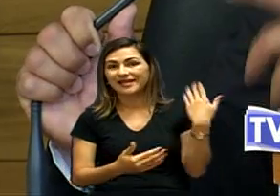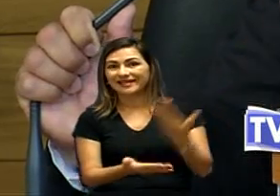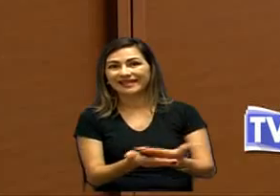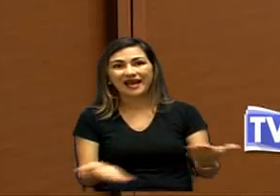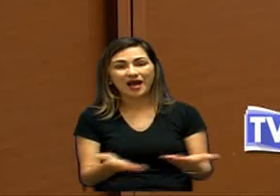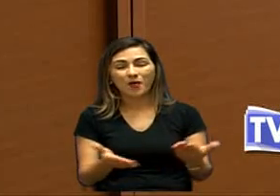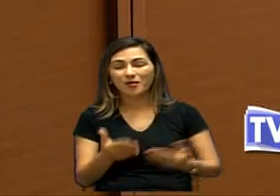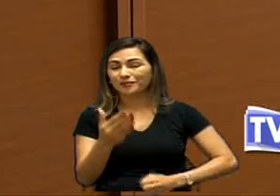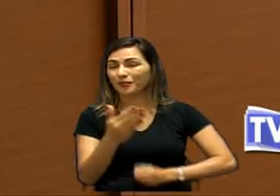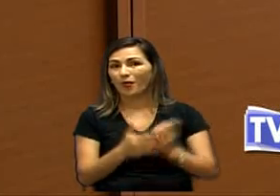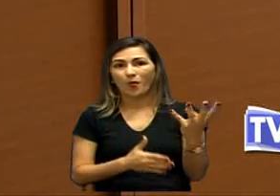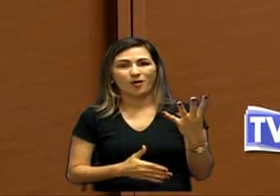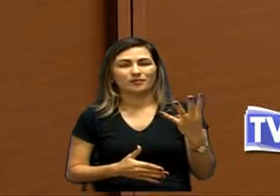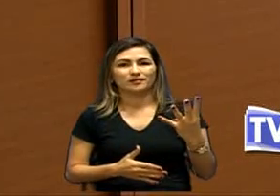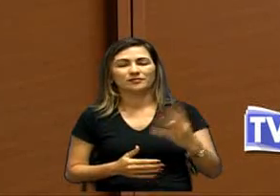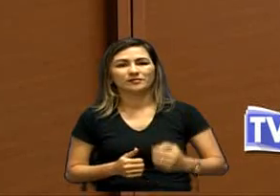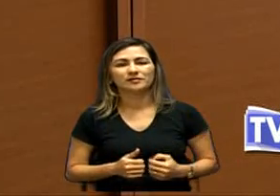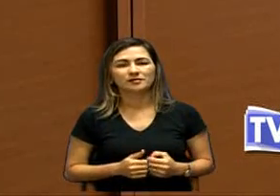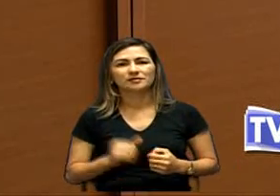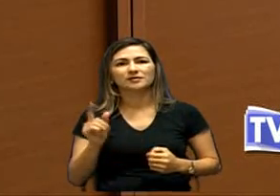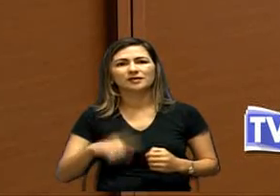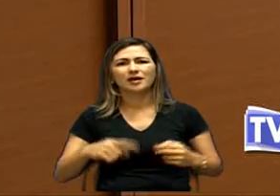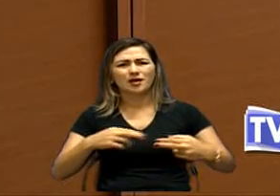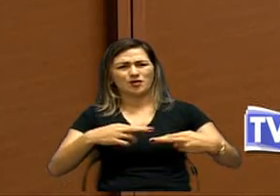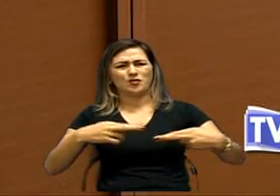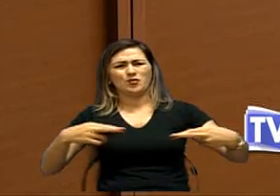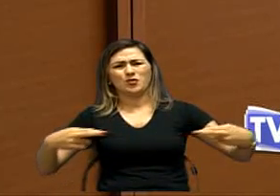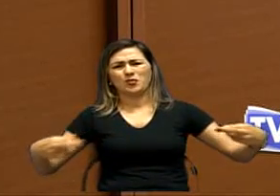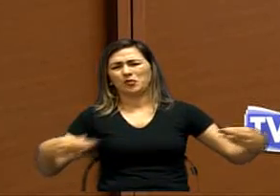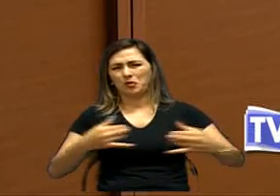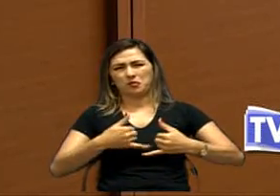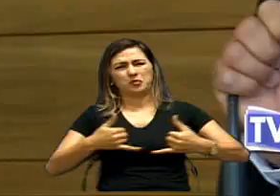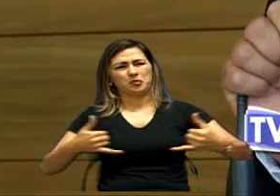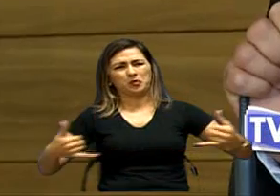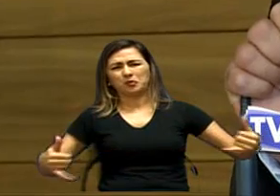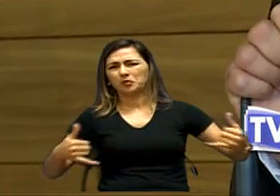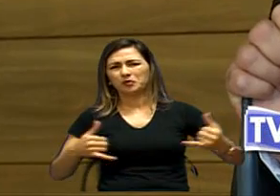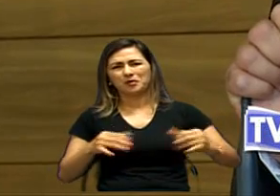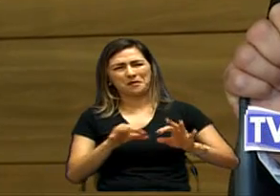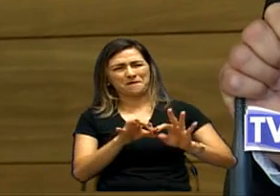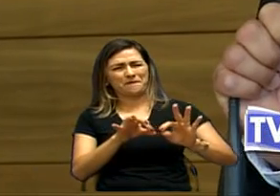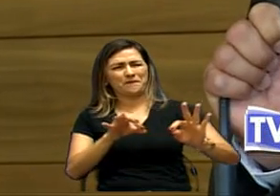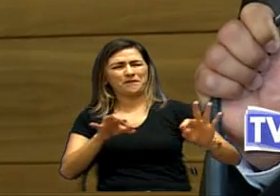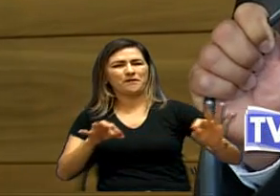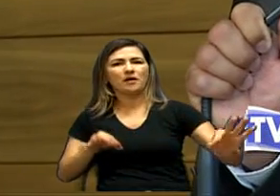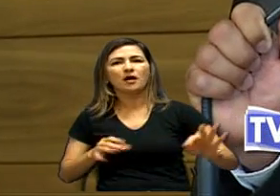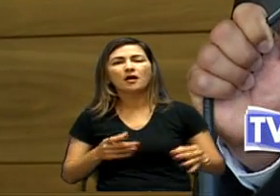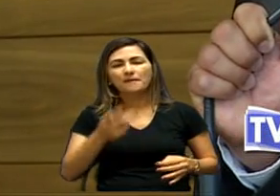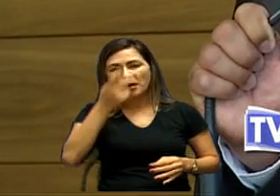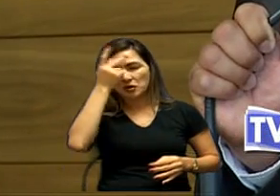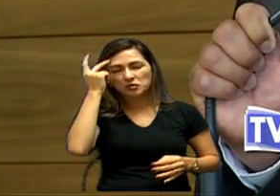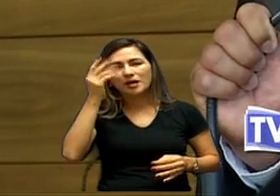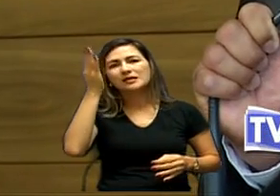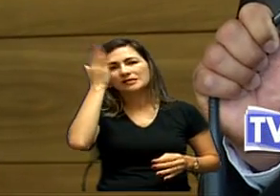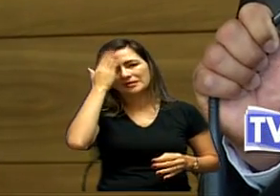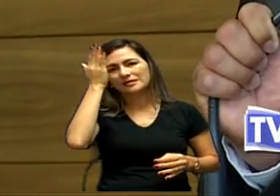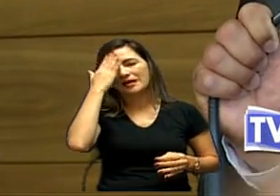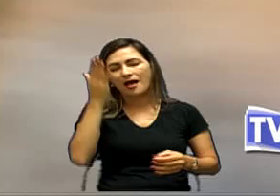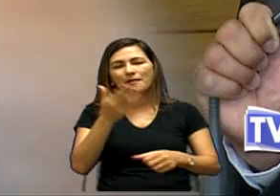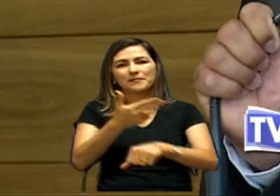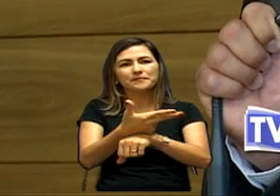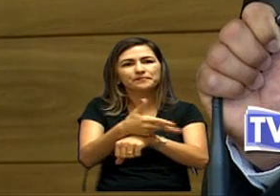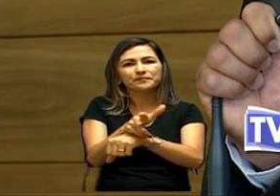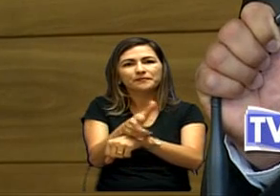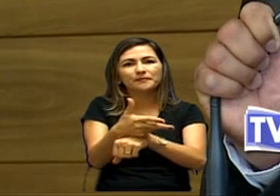um cabo de energia lá é muito extenso, muito comprido, é muitos cabos, e quem está fazendo isso sabe que a escola não tinha